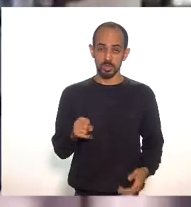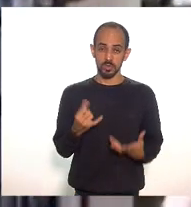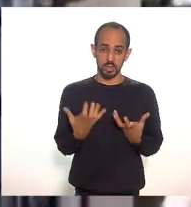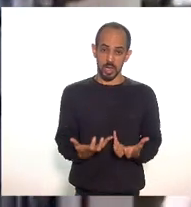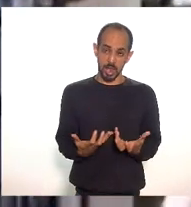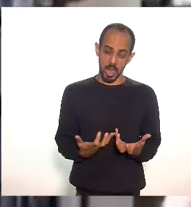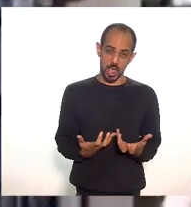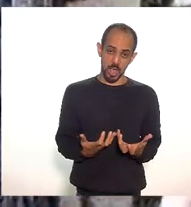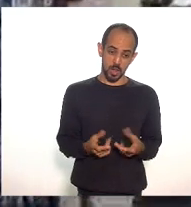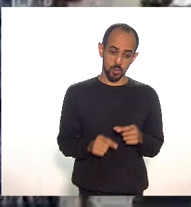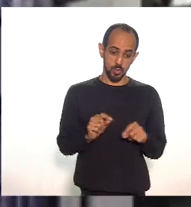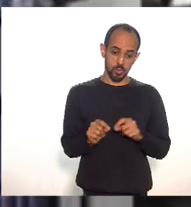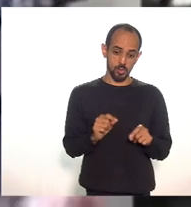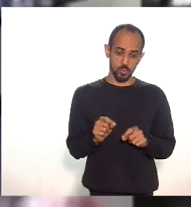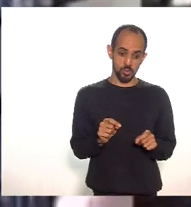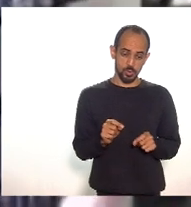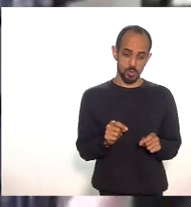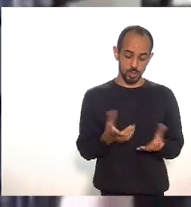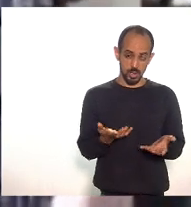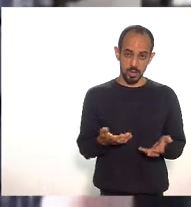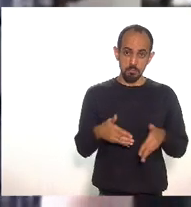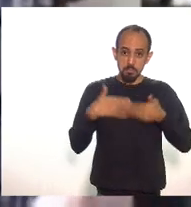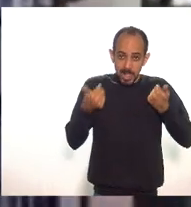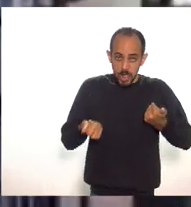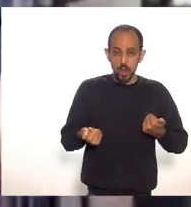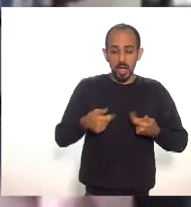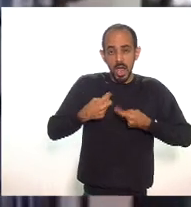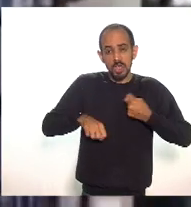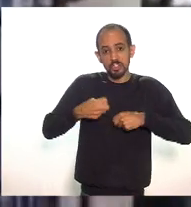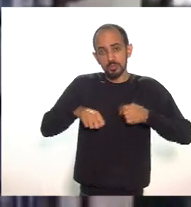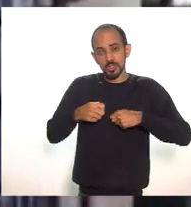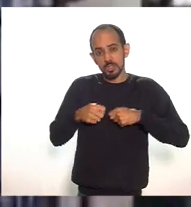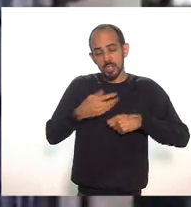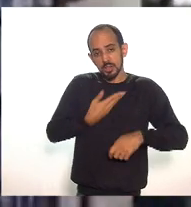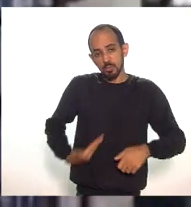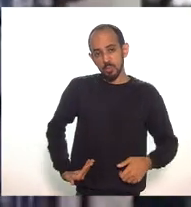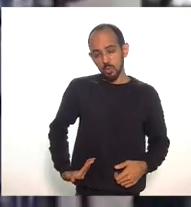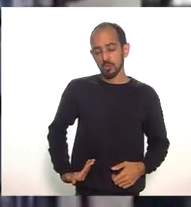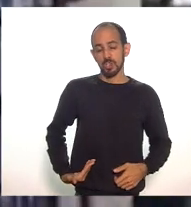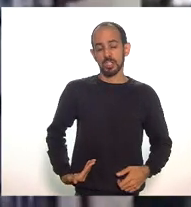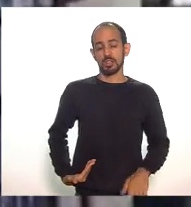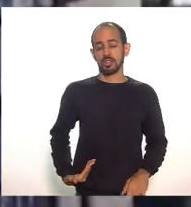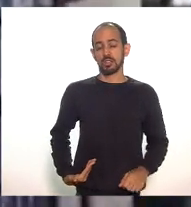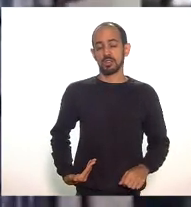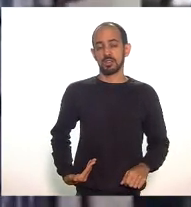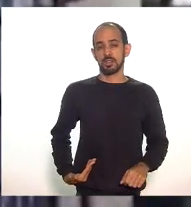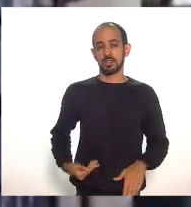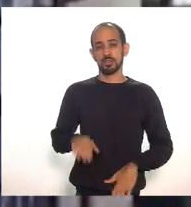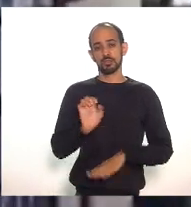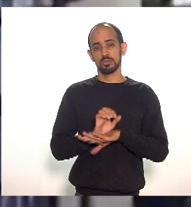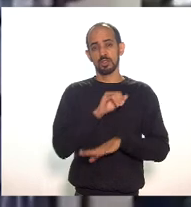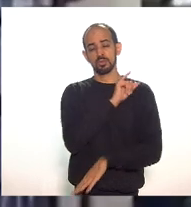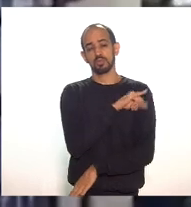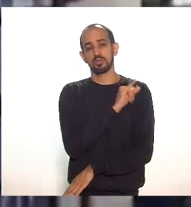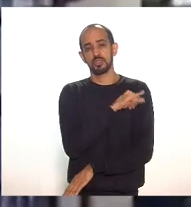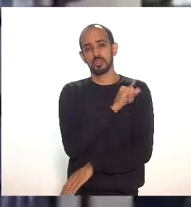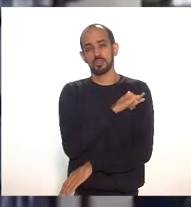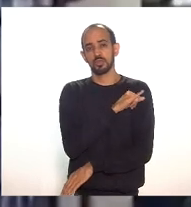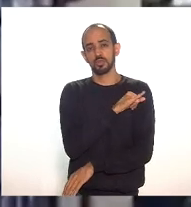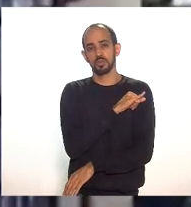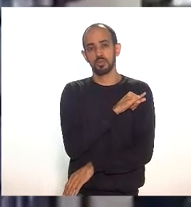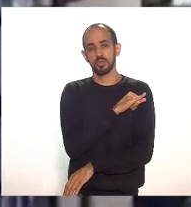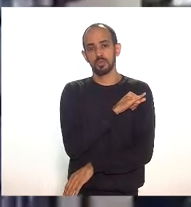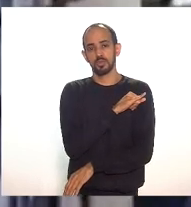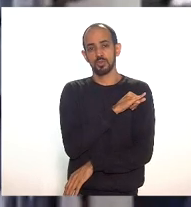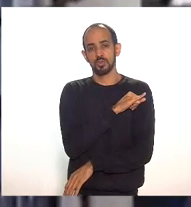Davi gozo revitalizar a administração pública do Estado nada